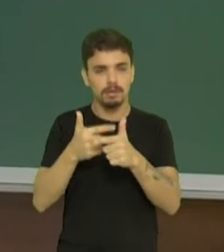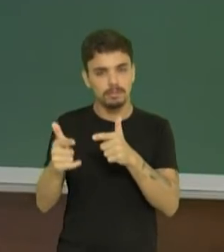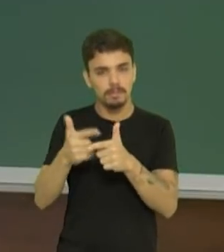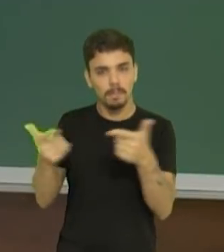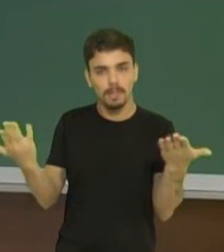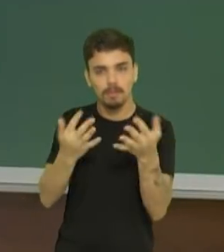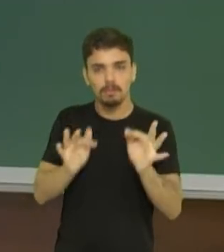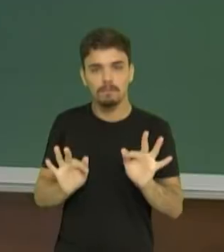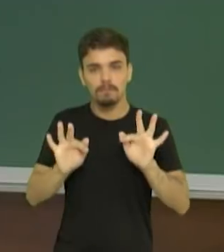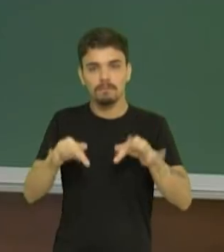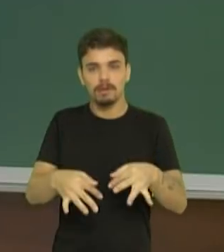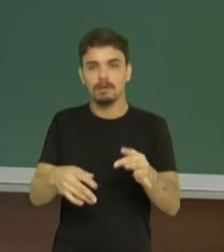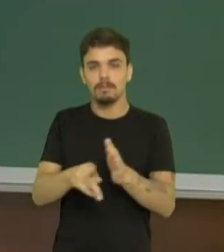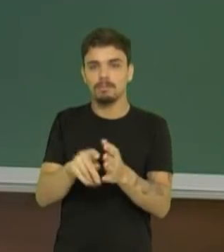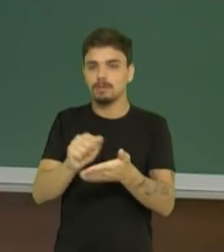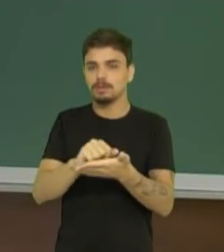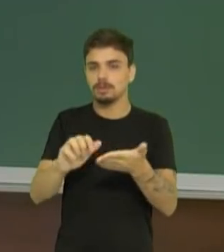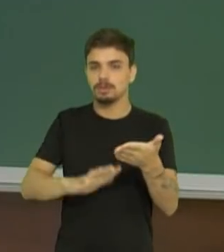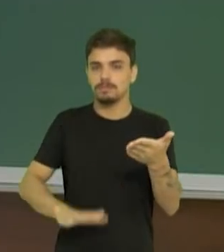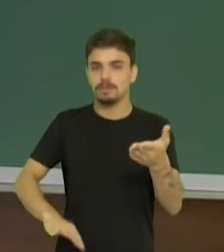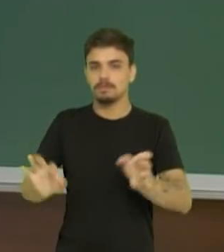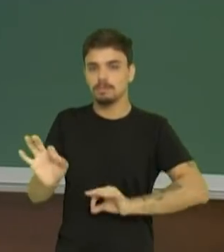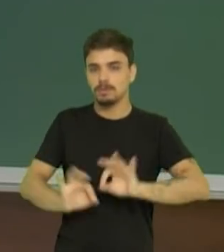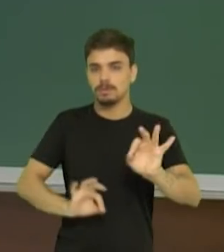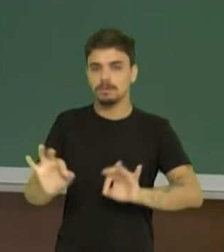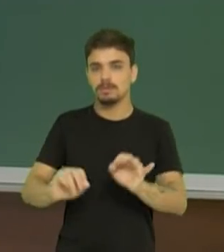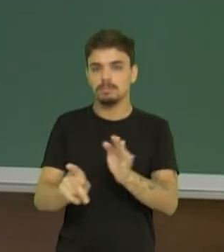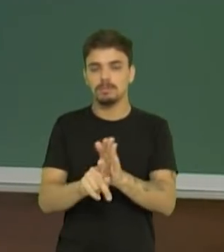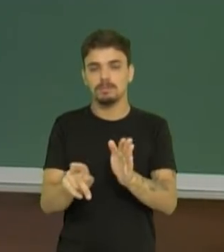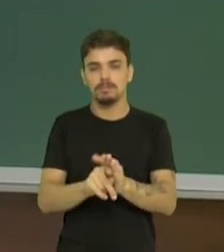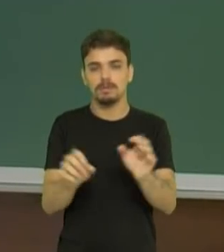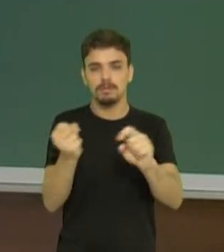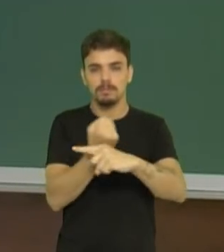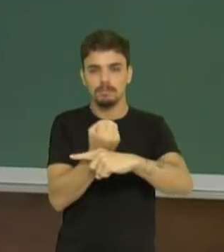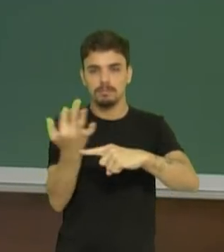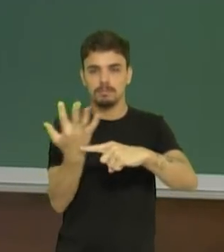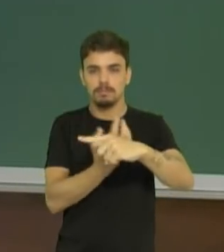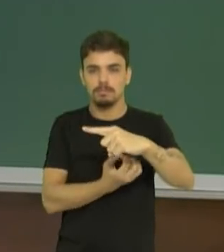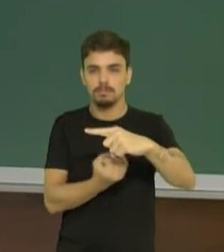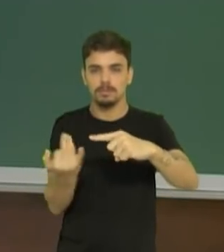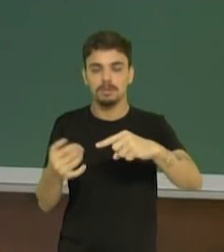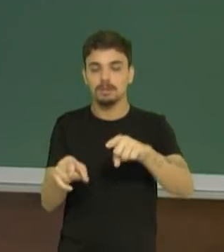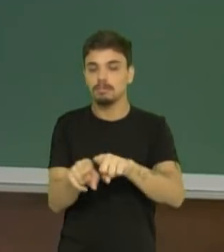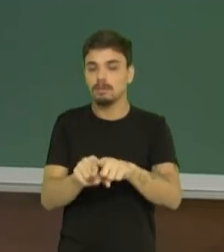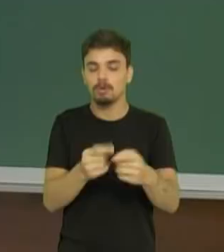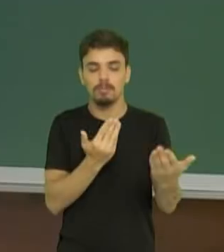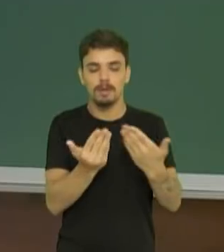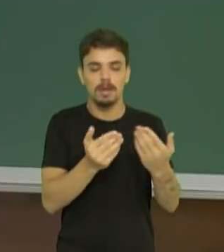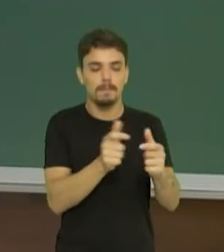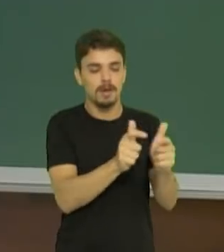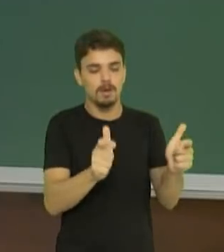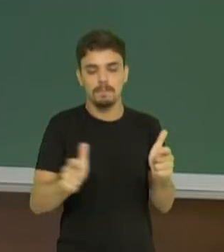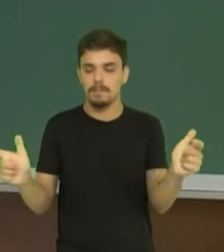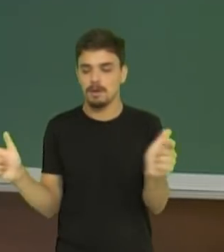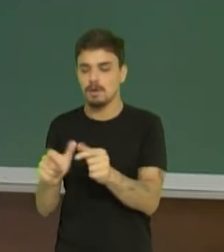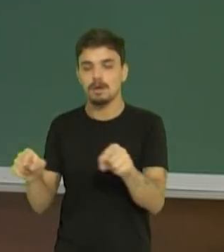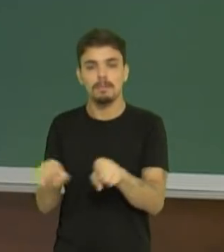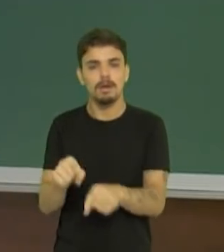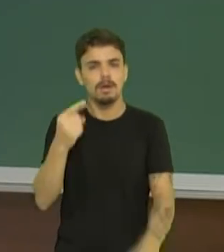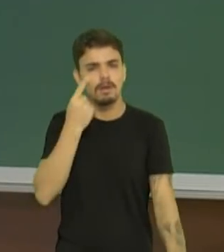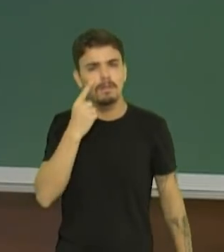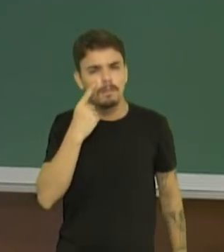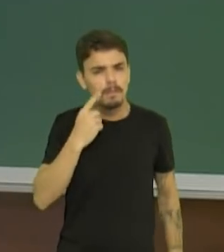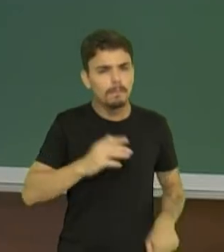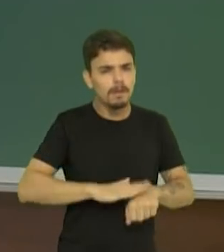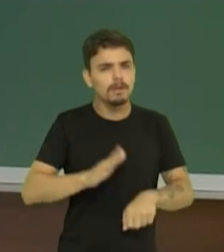vai finalizar o exercício. Vamos ordenar essas frações e para ver, comparar quem é maior, quem é menor. Fica mais fácil pelo